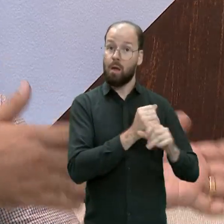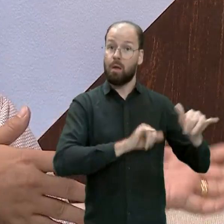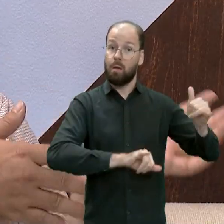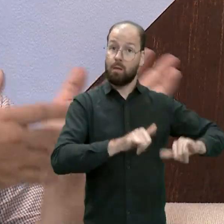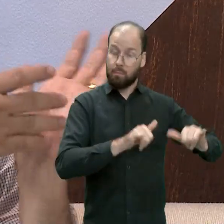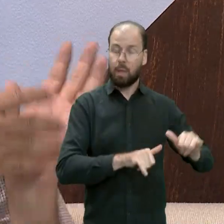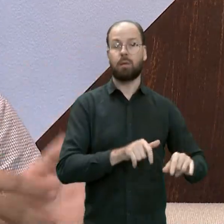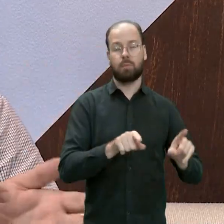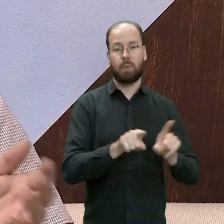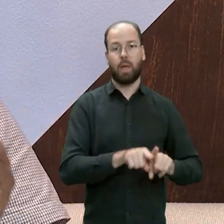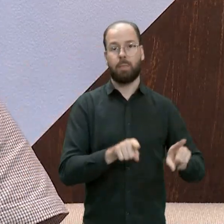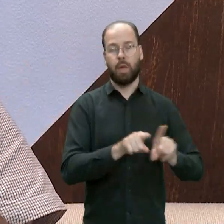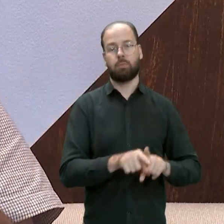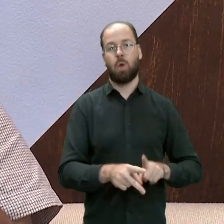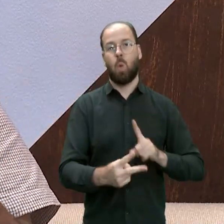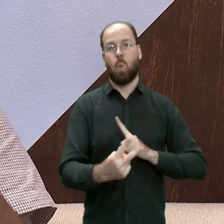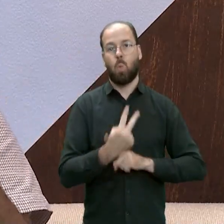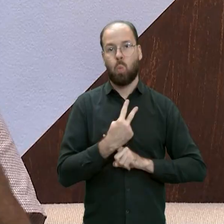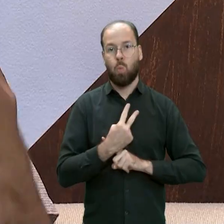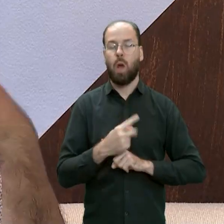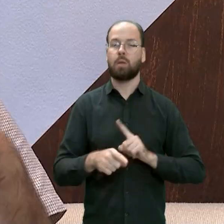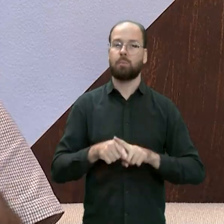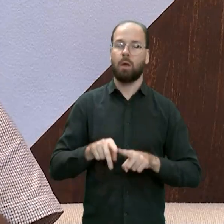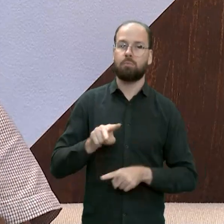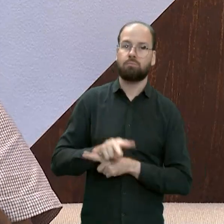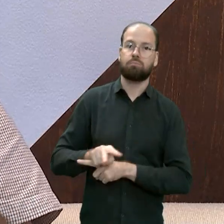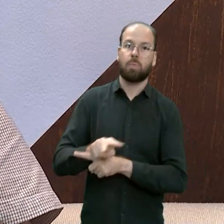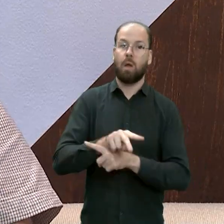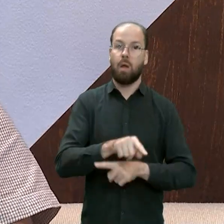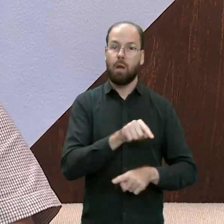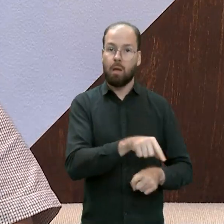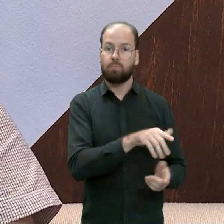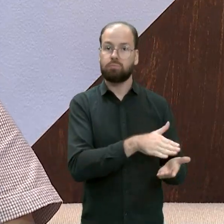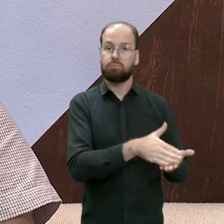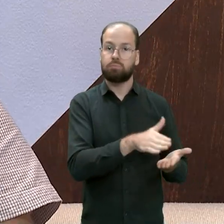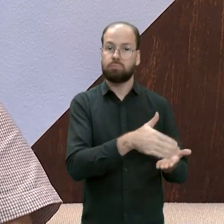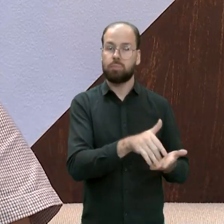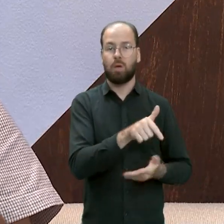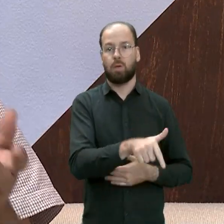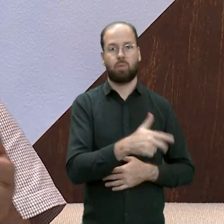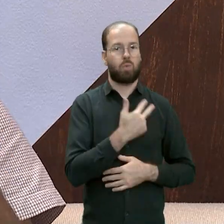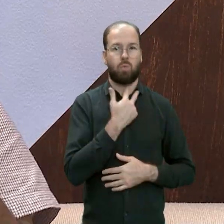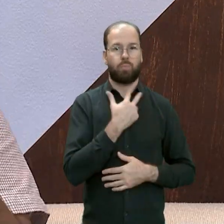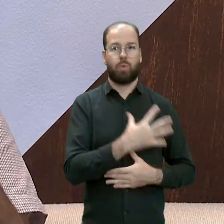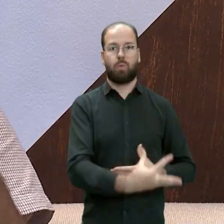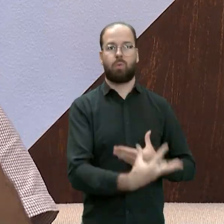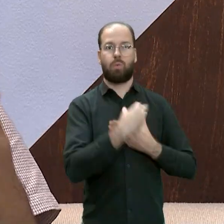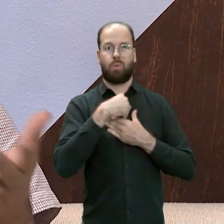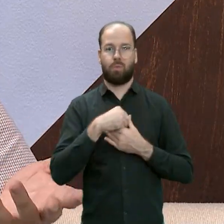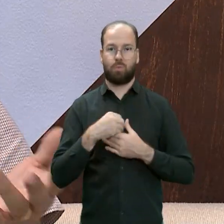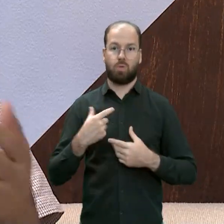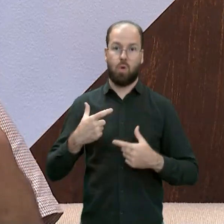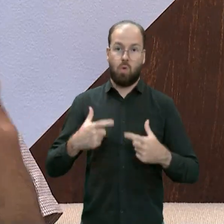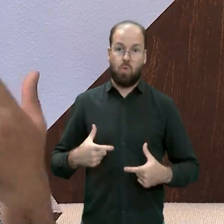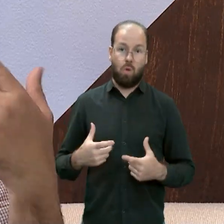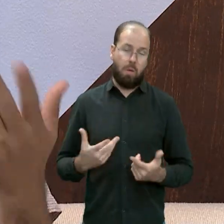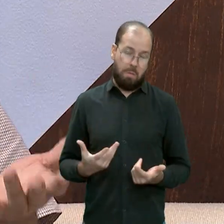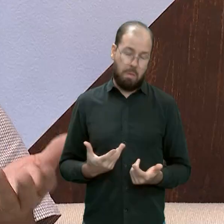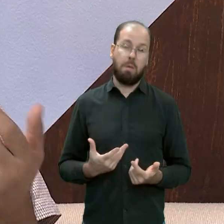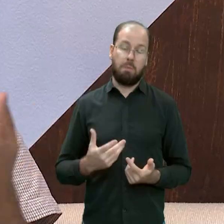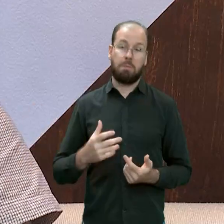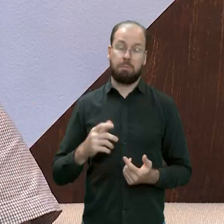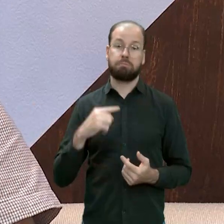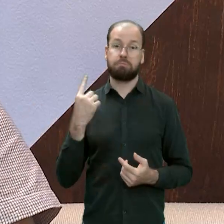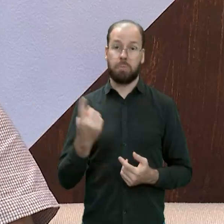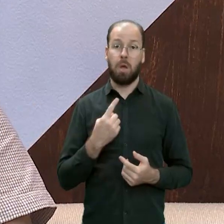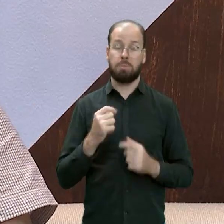presença desses compostos que não podem estar presentes, né? E esses a gente acaba inalando por